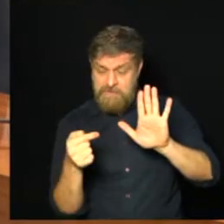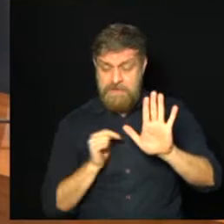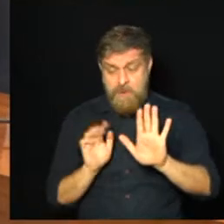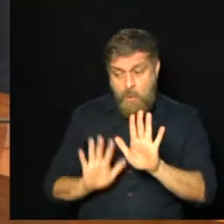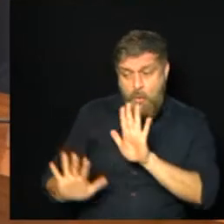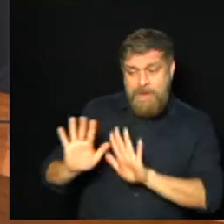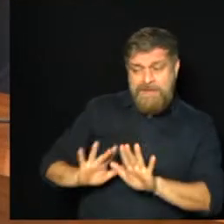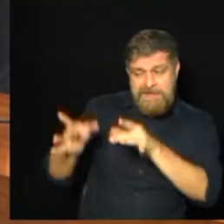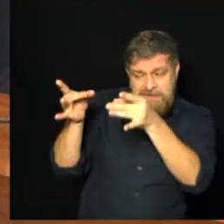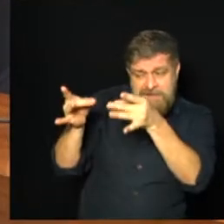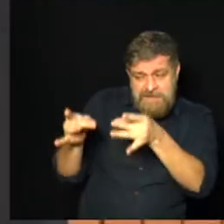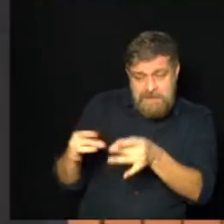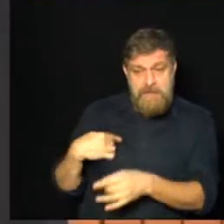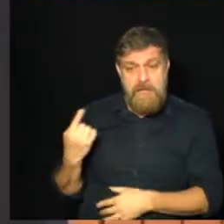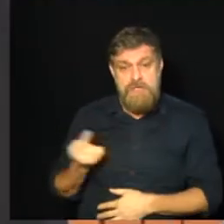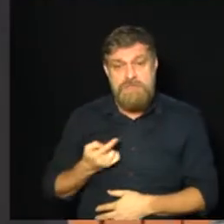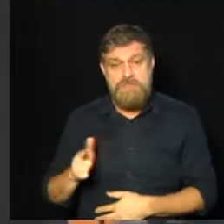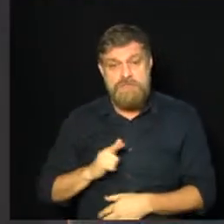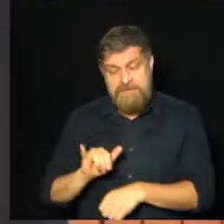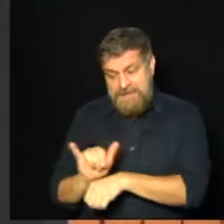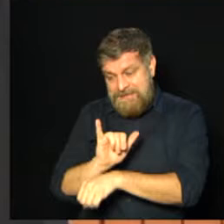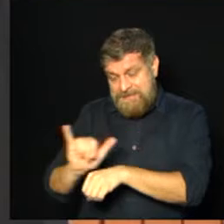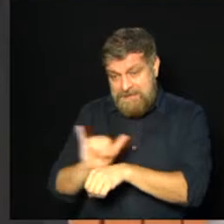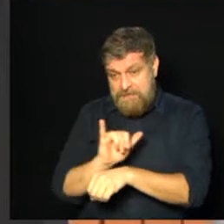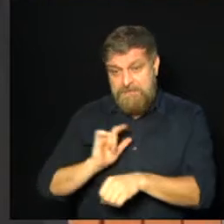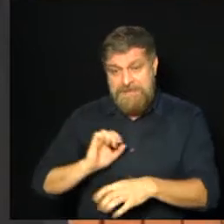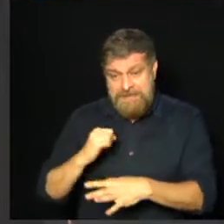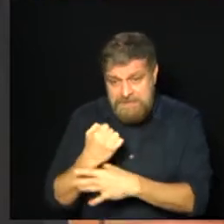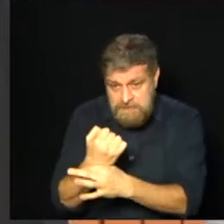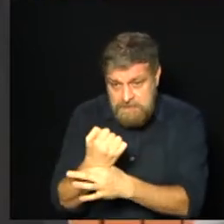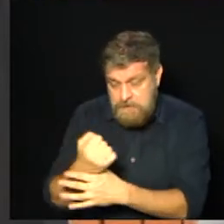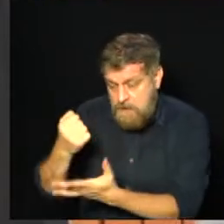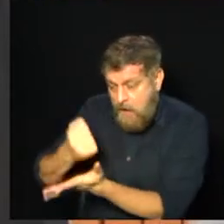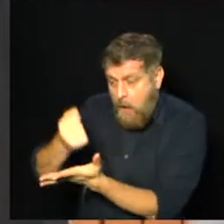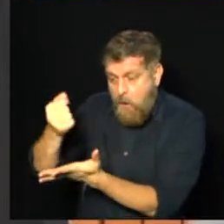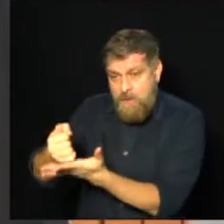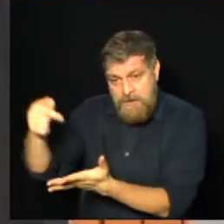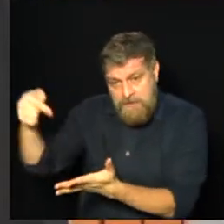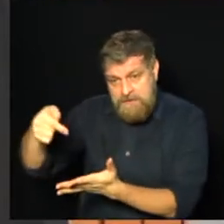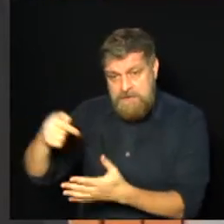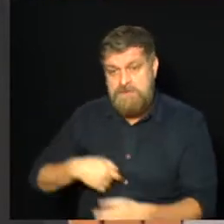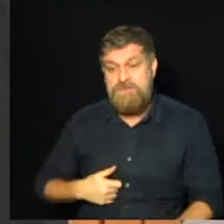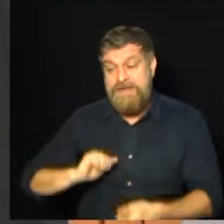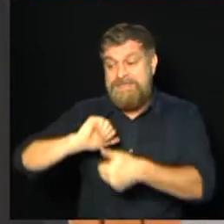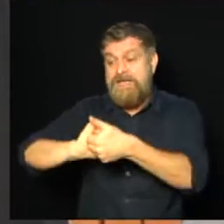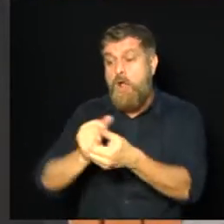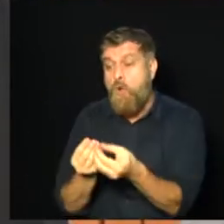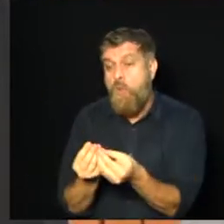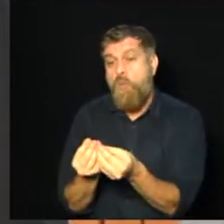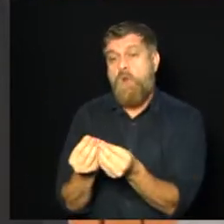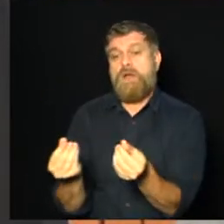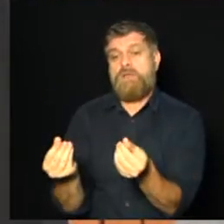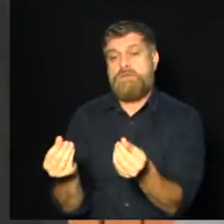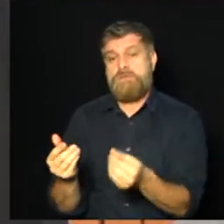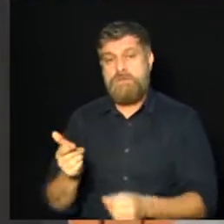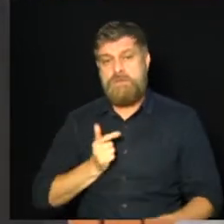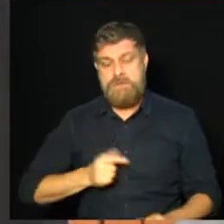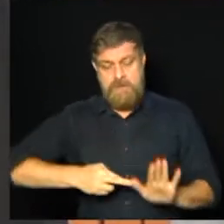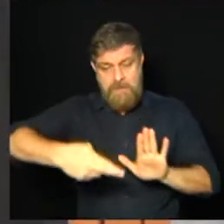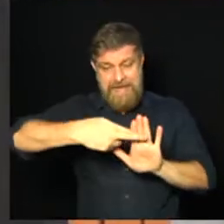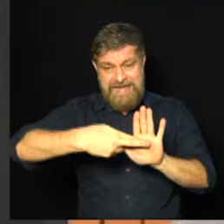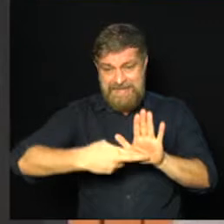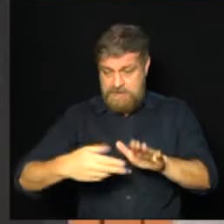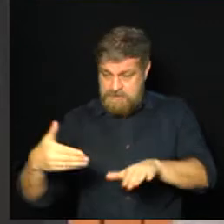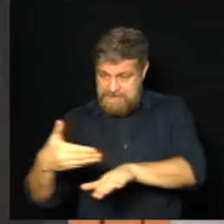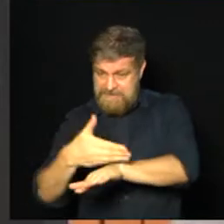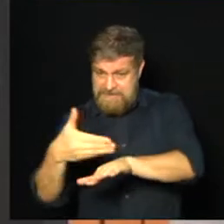para que a gente tivesse instrumentos para garantir que essas contratações fossem dentro da qualidade. Então, além dos requisitos de acesso, que